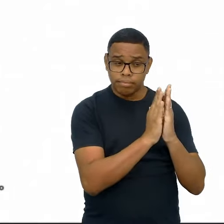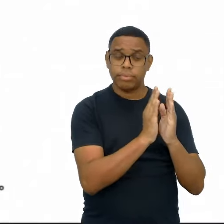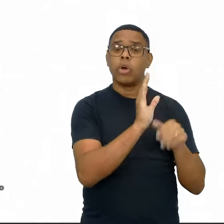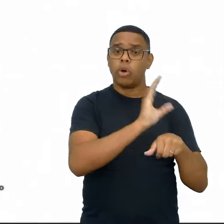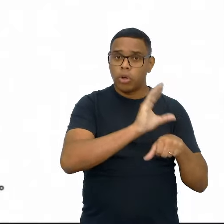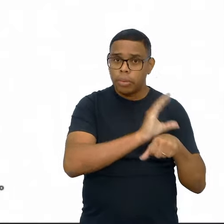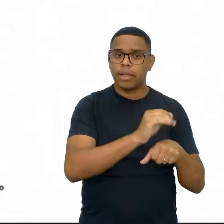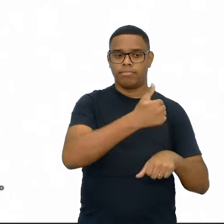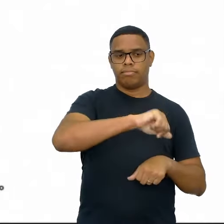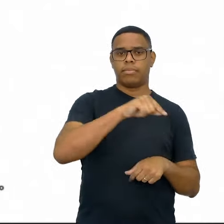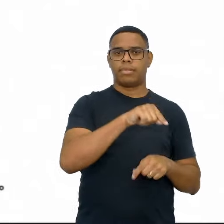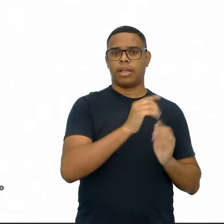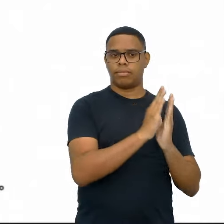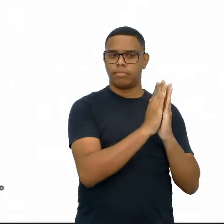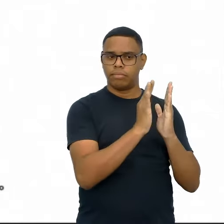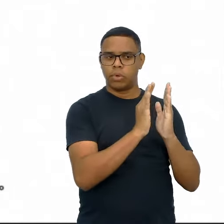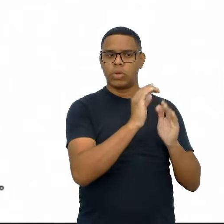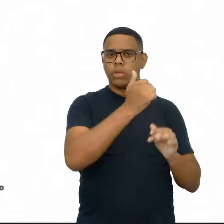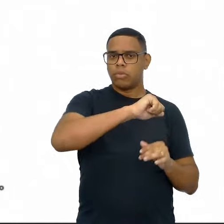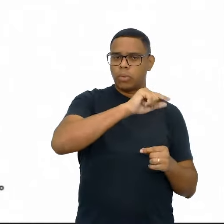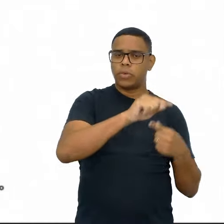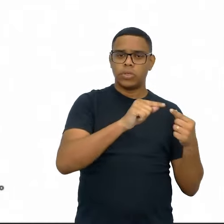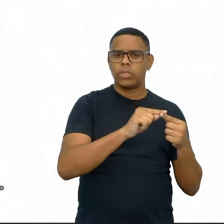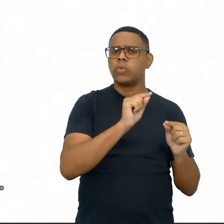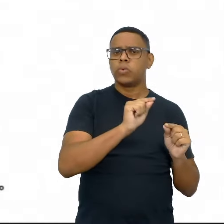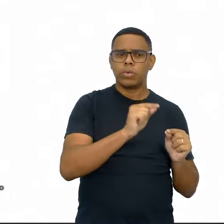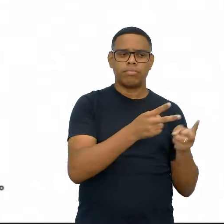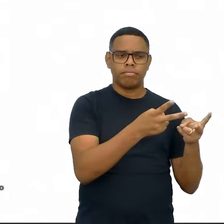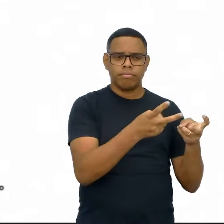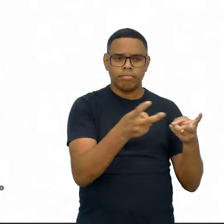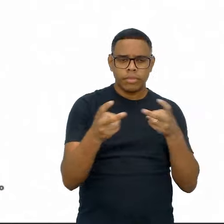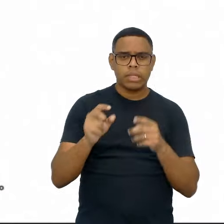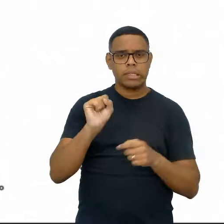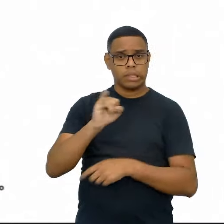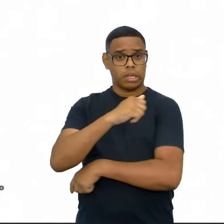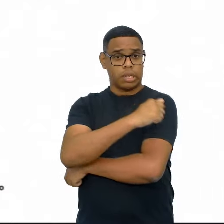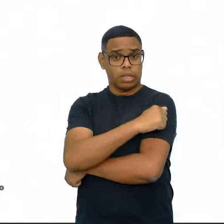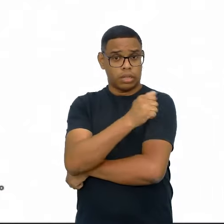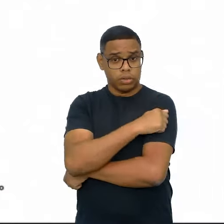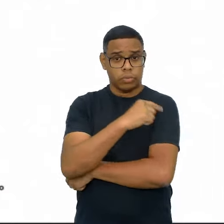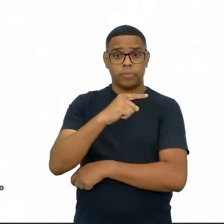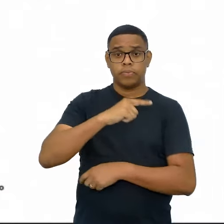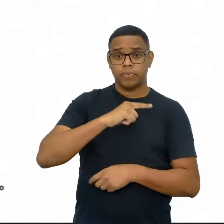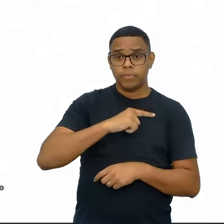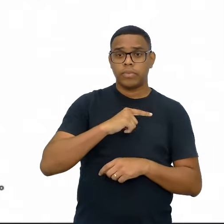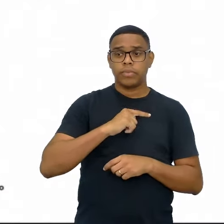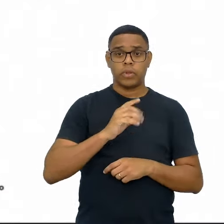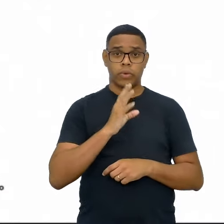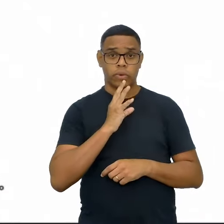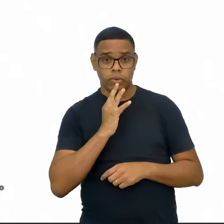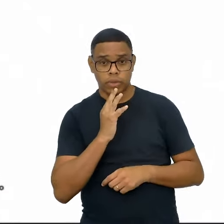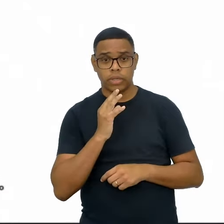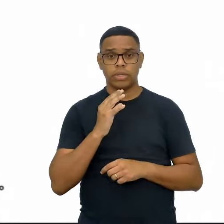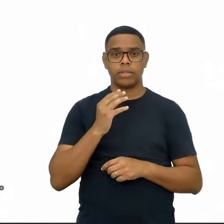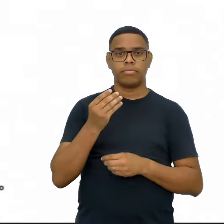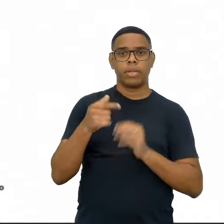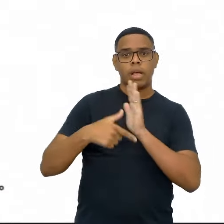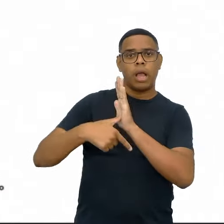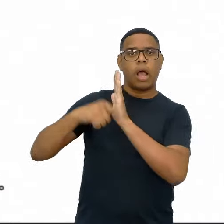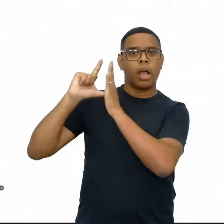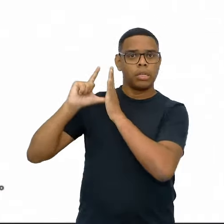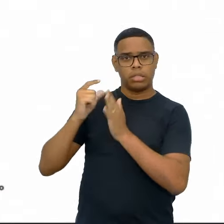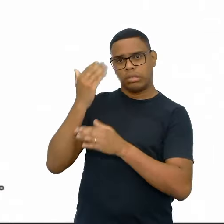unidade de ensino, né, com a intenção de constatar se os alunos apresentam ou não o domínio dos